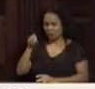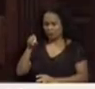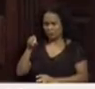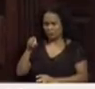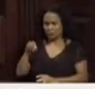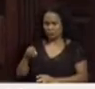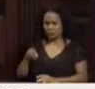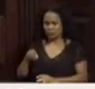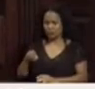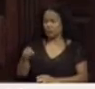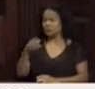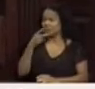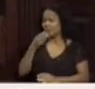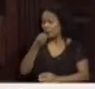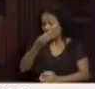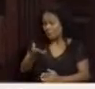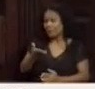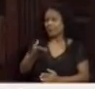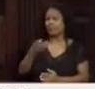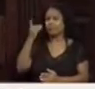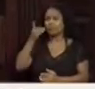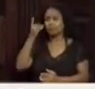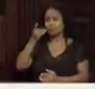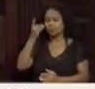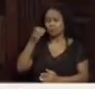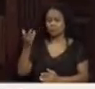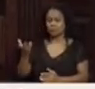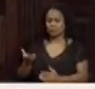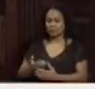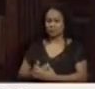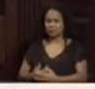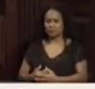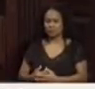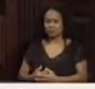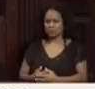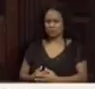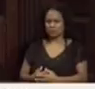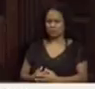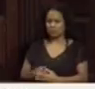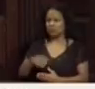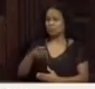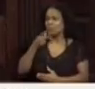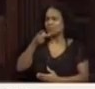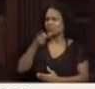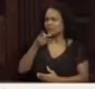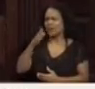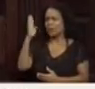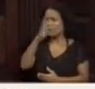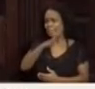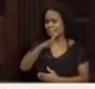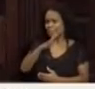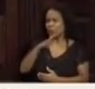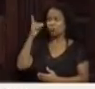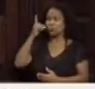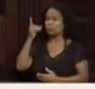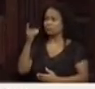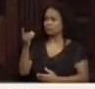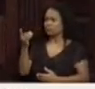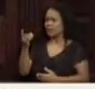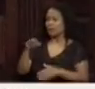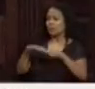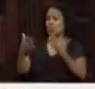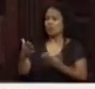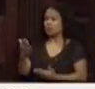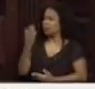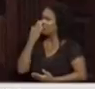quisto. Vossa Excelência fala bem de Pedro Paulo, de Sérgio Cabral. É uma questão de tempo. Então fale mal mesmo de Freixo e do PSOL. Eu fico agradecido. Vossa Excelência falar